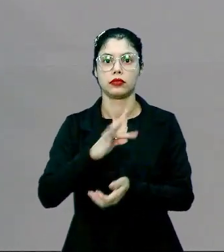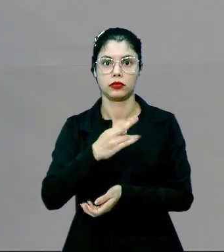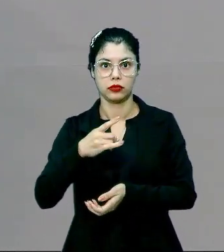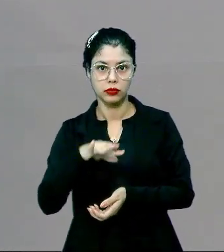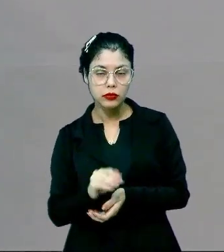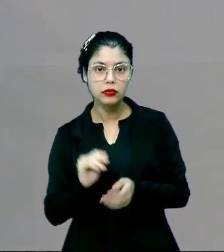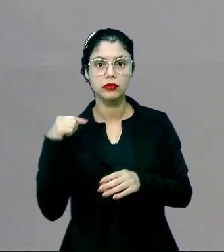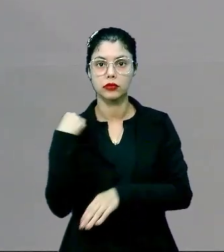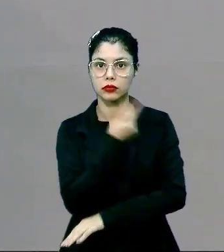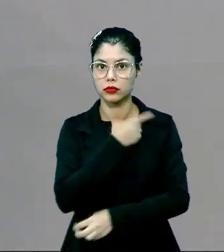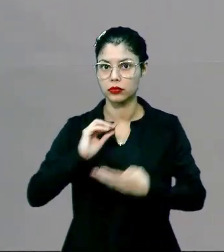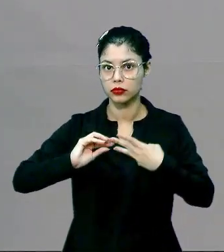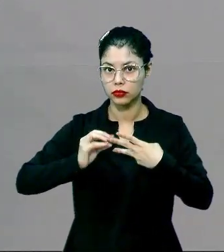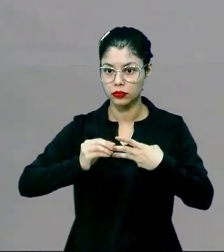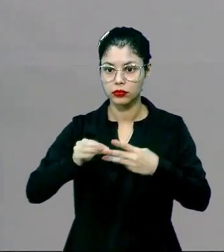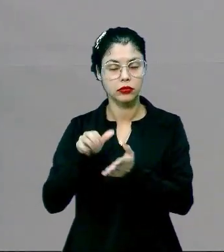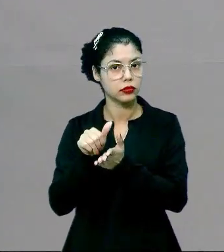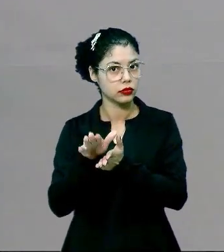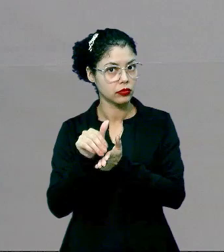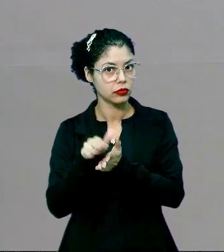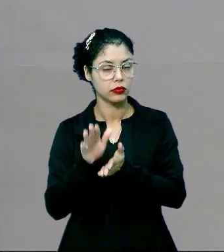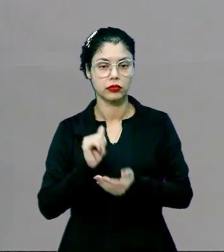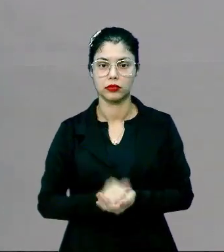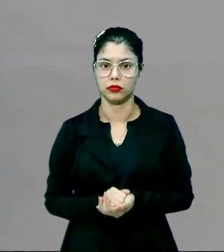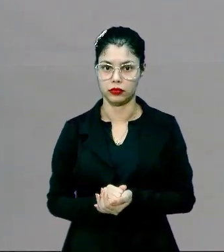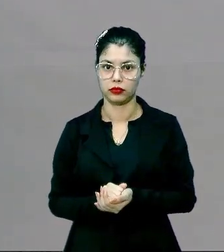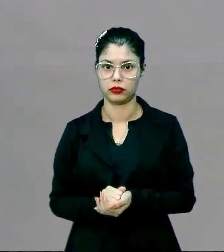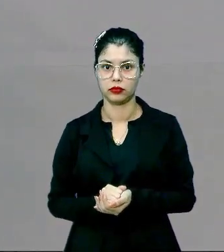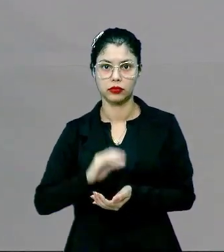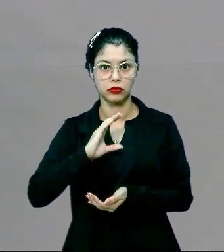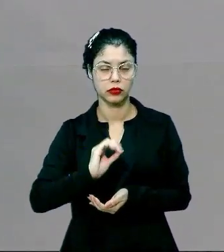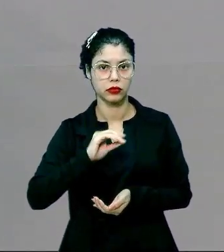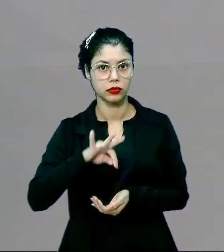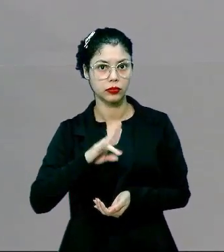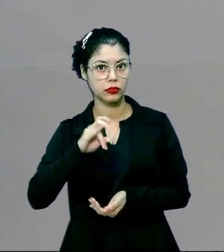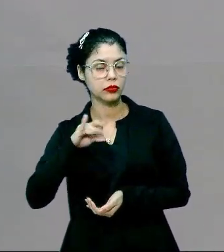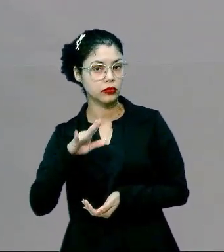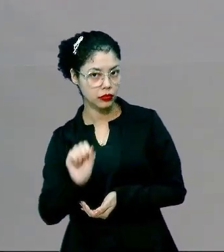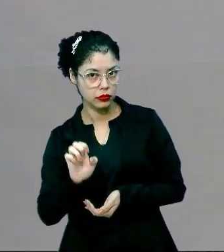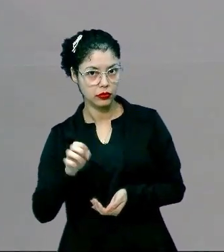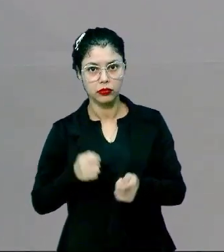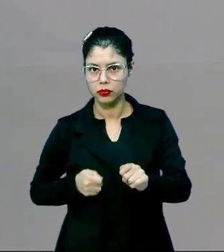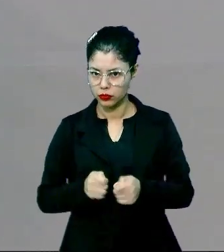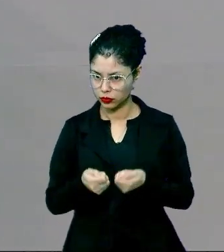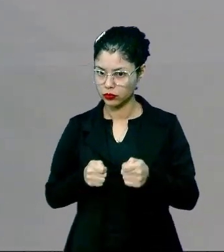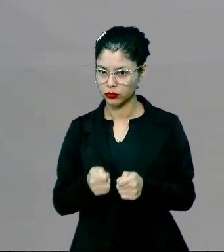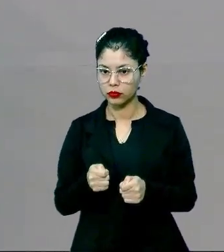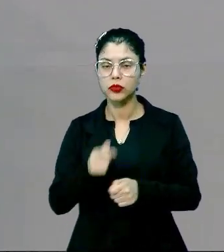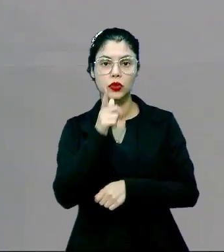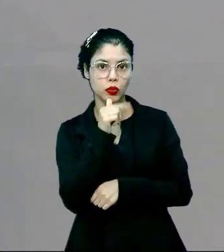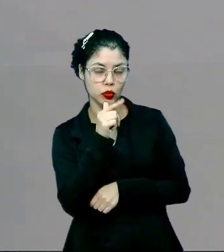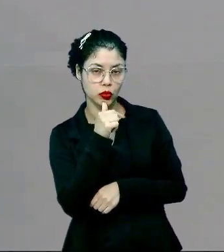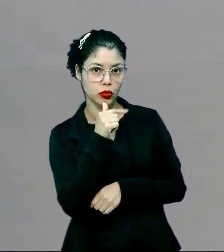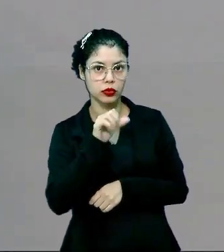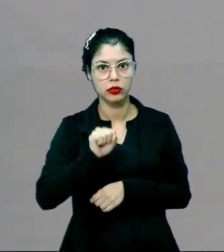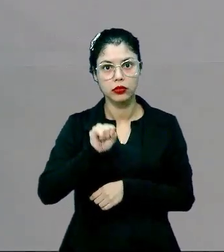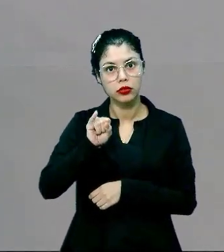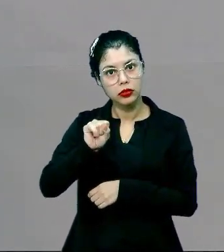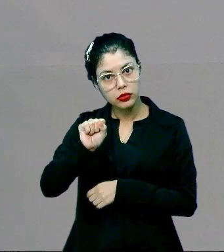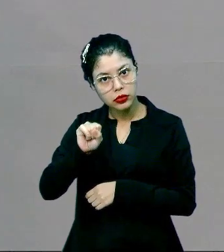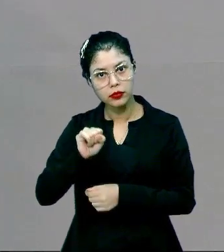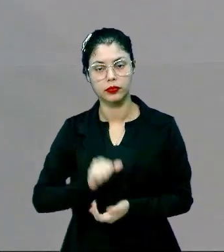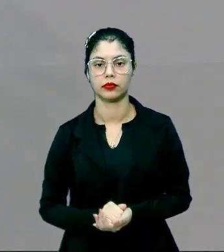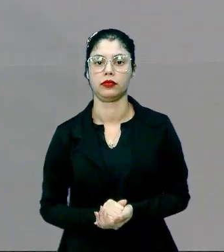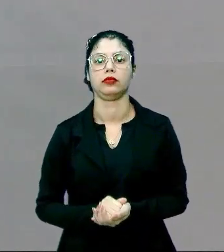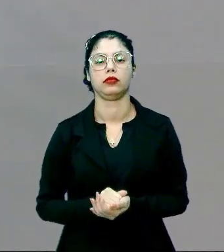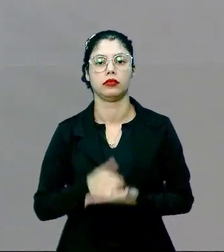para as nossas células e faz a eliminação. Então, a homeostase, ele faz esse controle, né, da quantidade de água e sais, tá